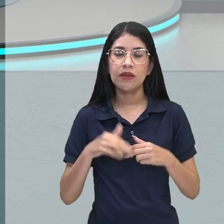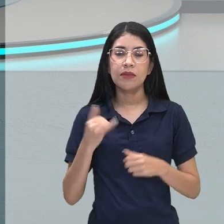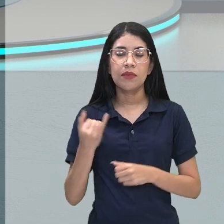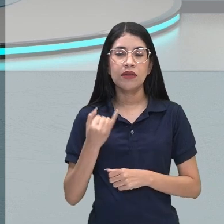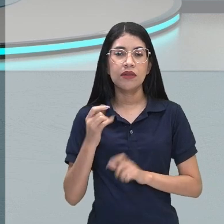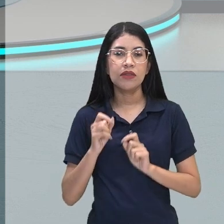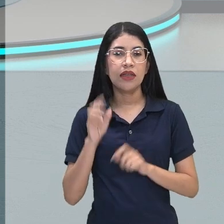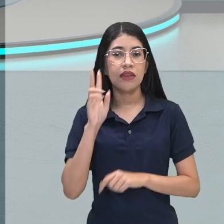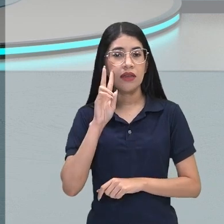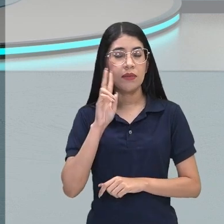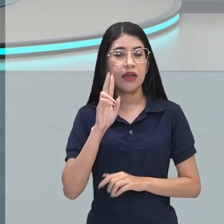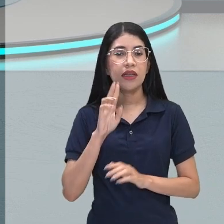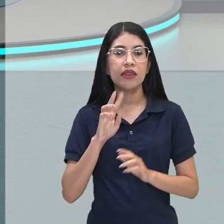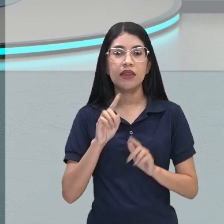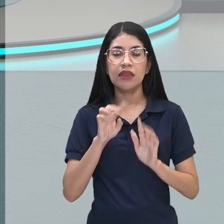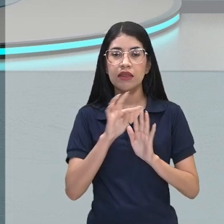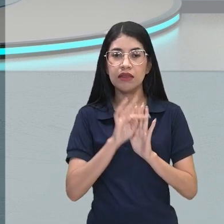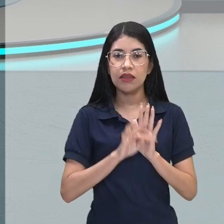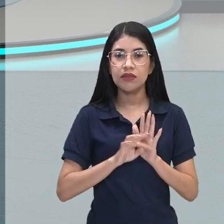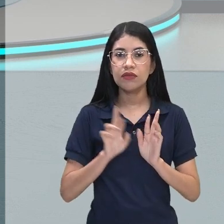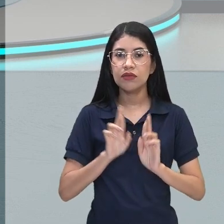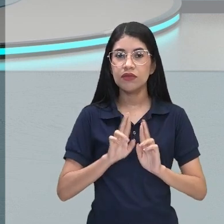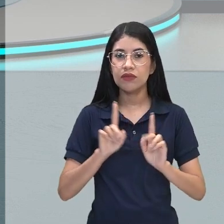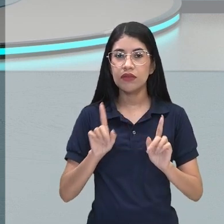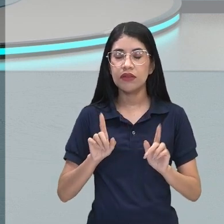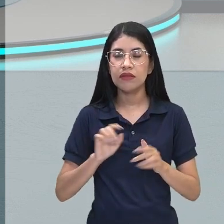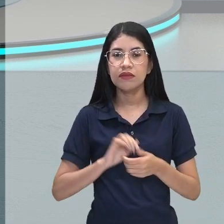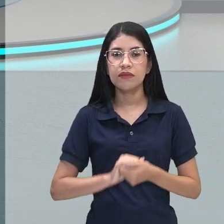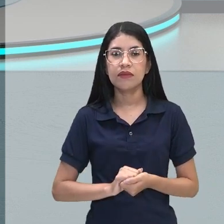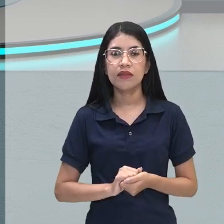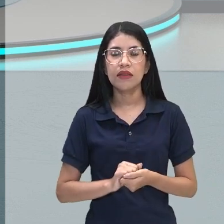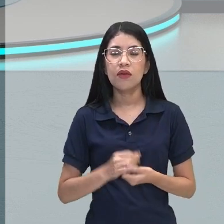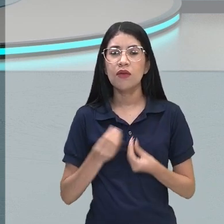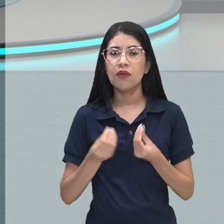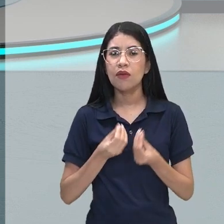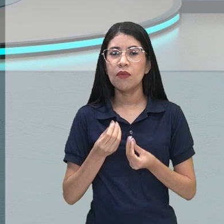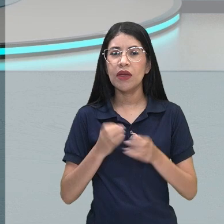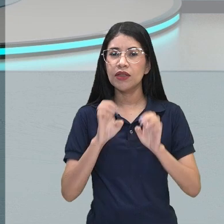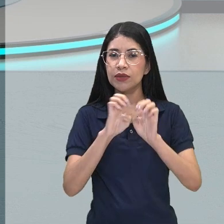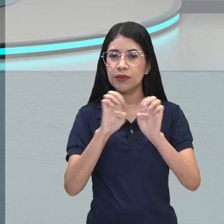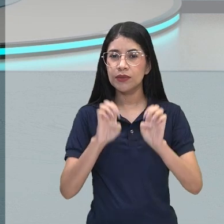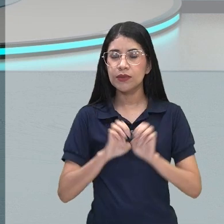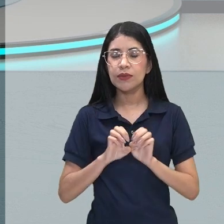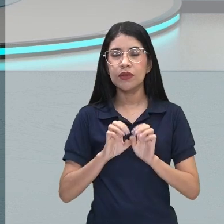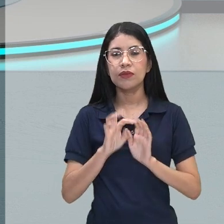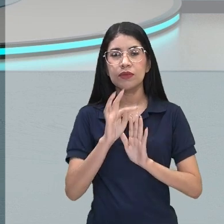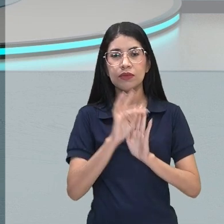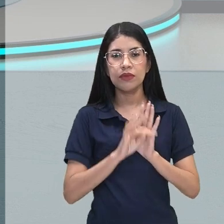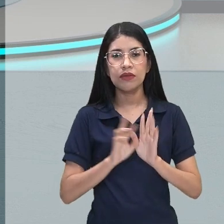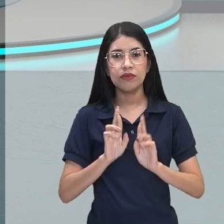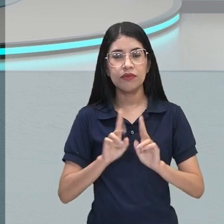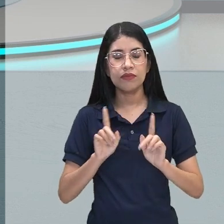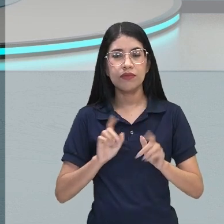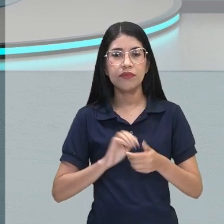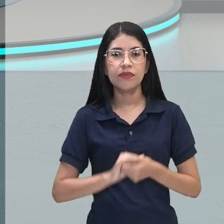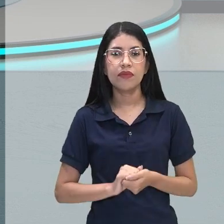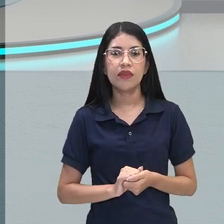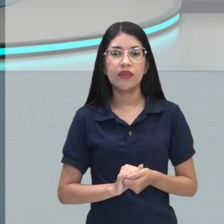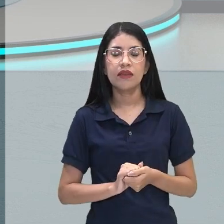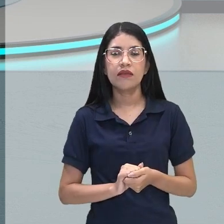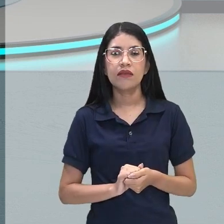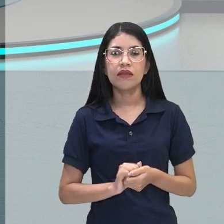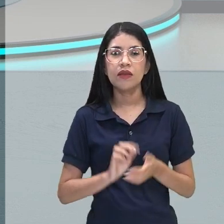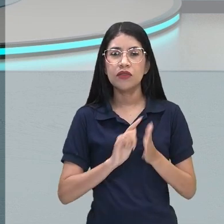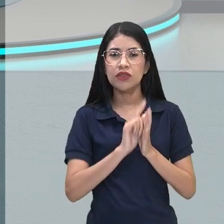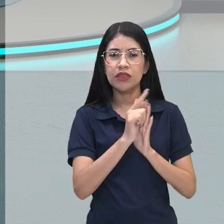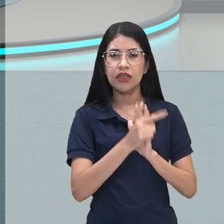que são diferentes textos. Então, você tem que estudar como é que é o formato de cada um deles. Então, dos diferentes gêneros textuais, nós temos